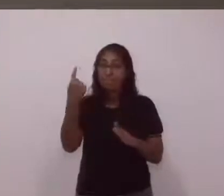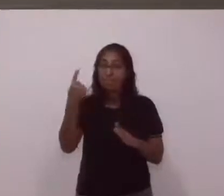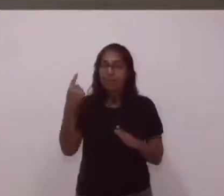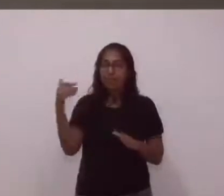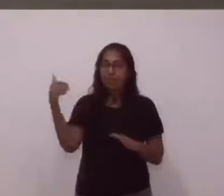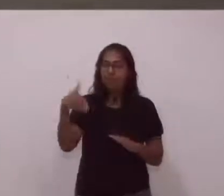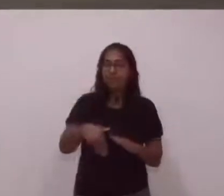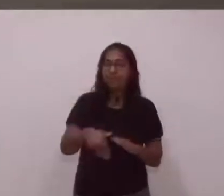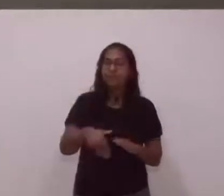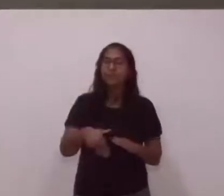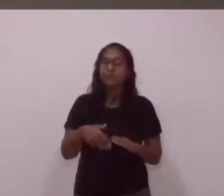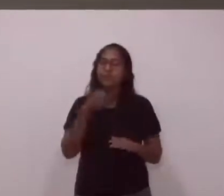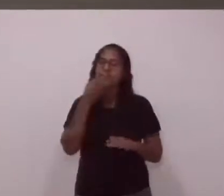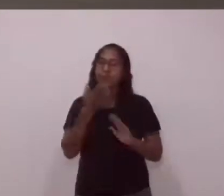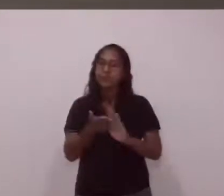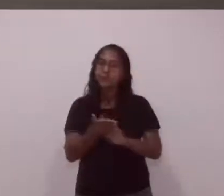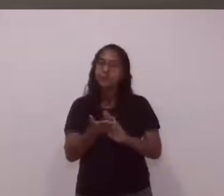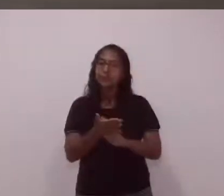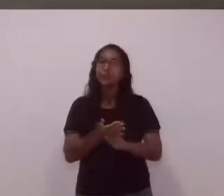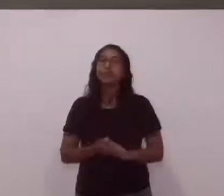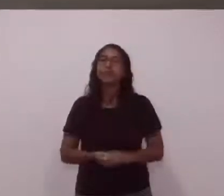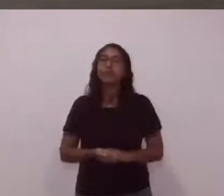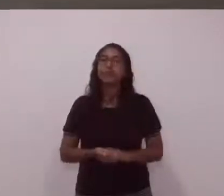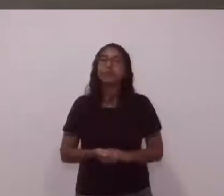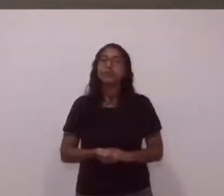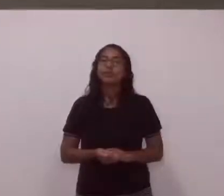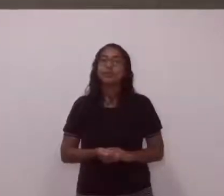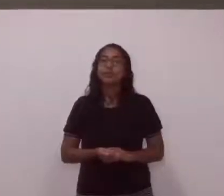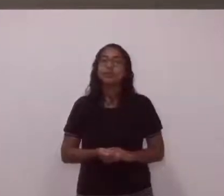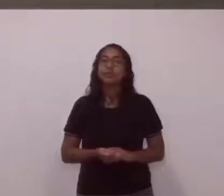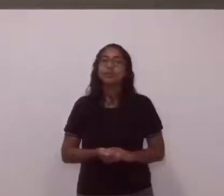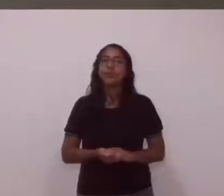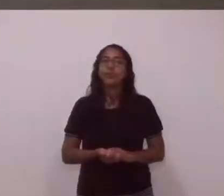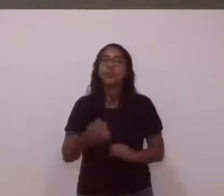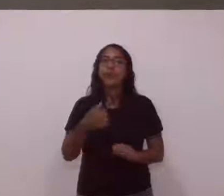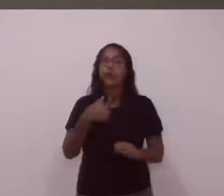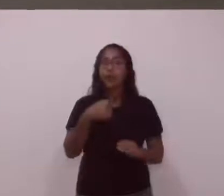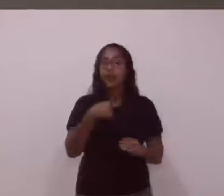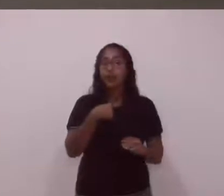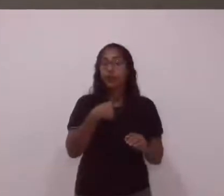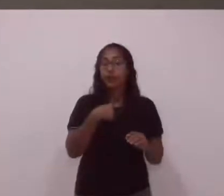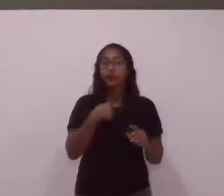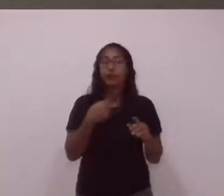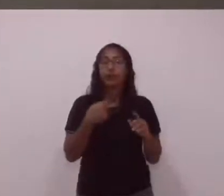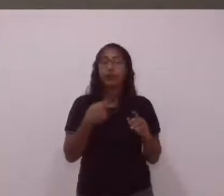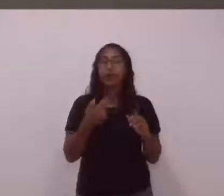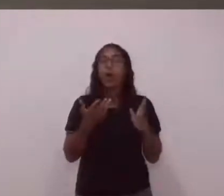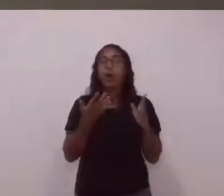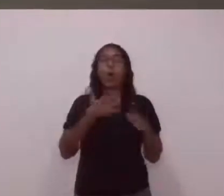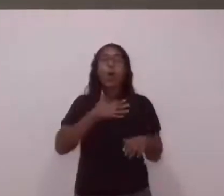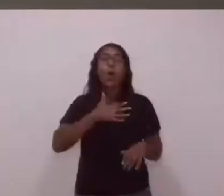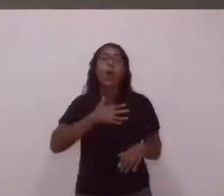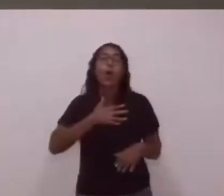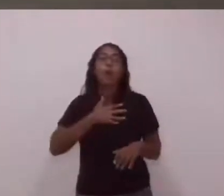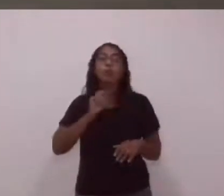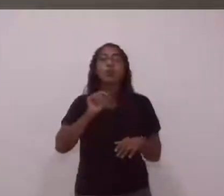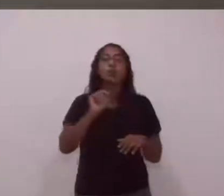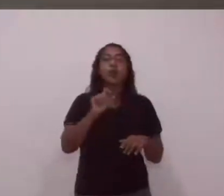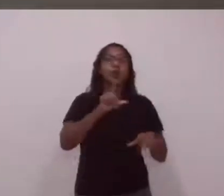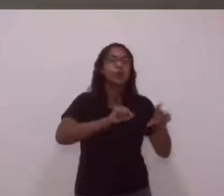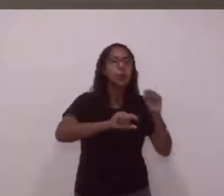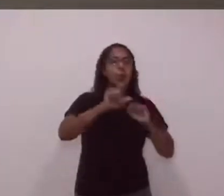de basear os meus votos sempre na pedagogicamente até para para que as pessoas entendam porque eu decidi